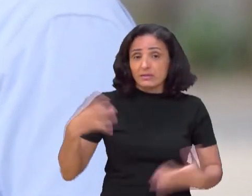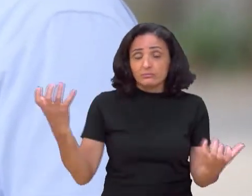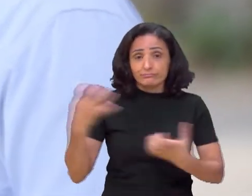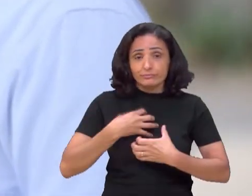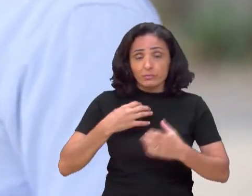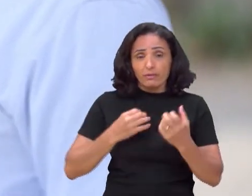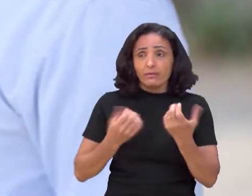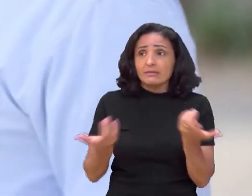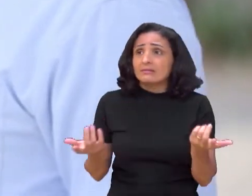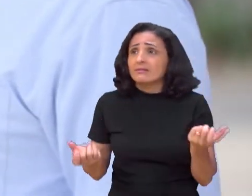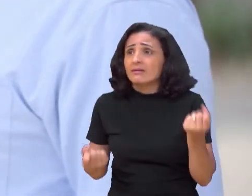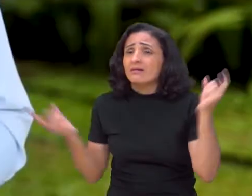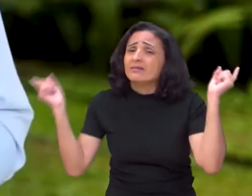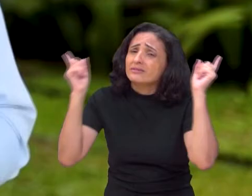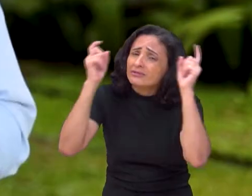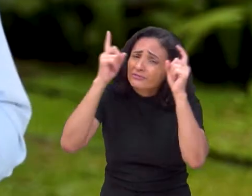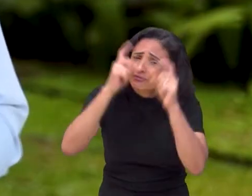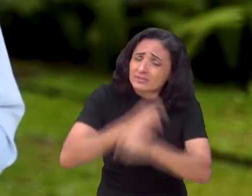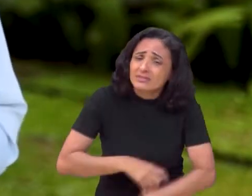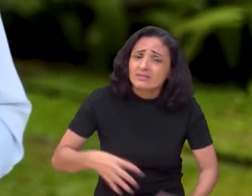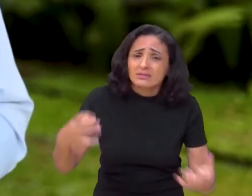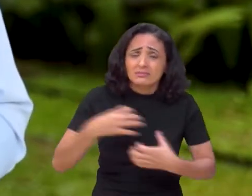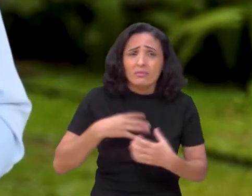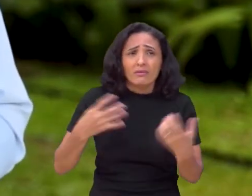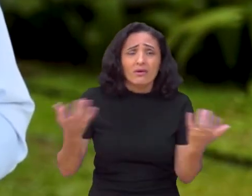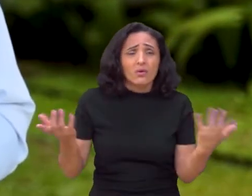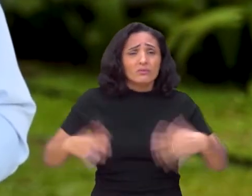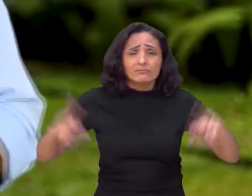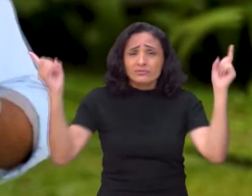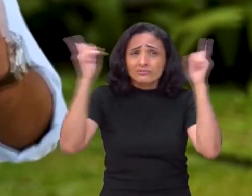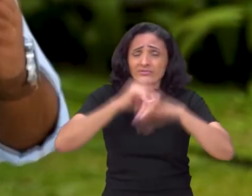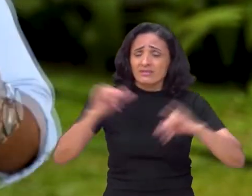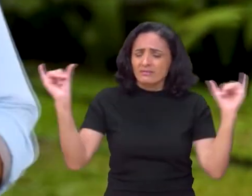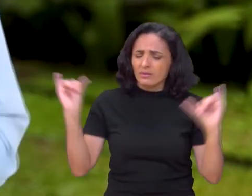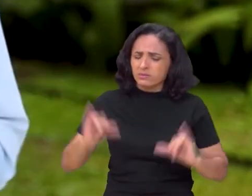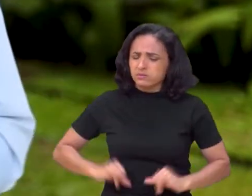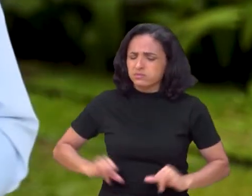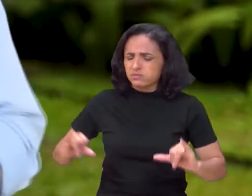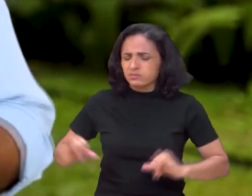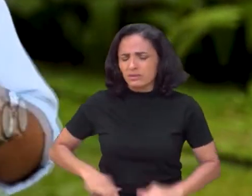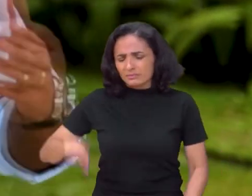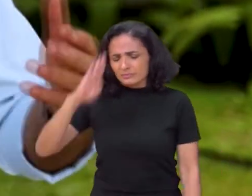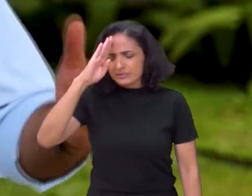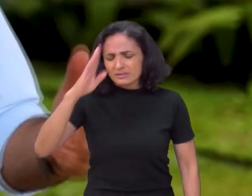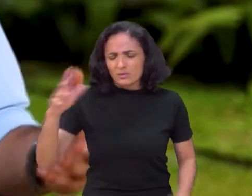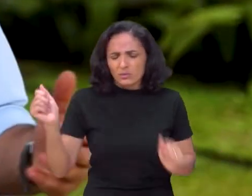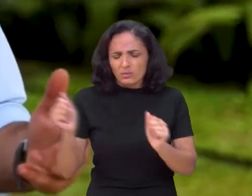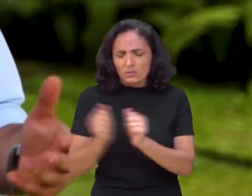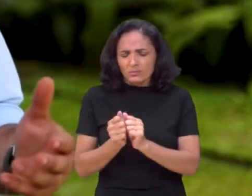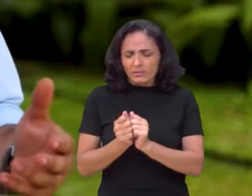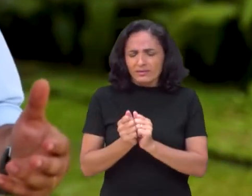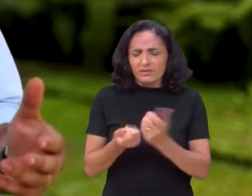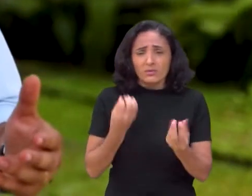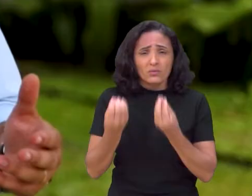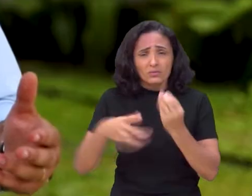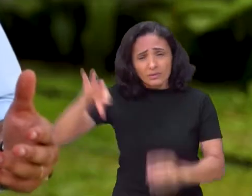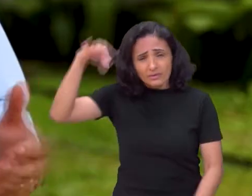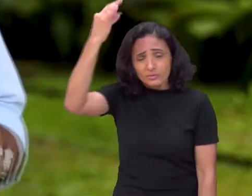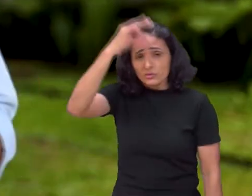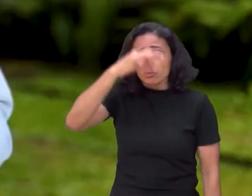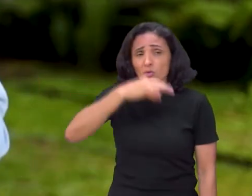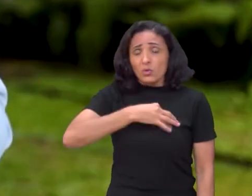muitas vezes é difícil, muitas vezes é complicado, principalmente no tempo ou nos tempos em que estamos